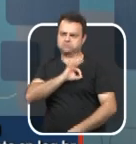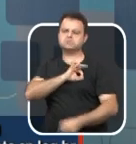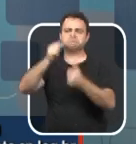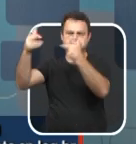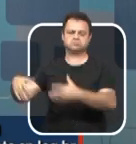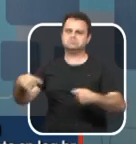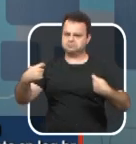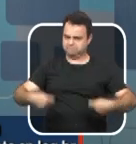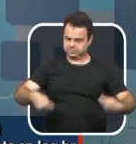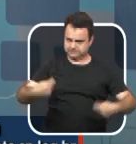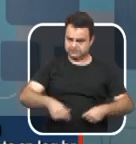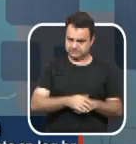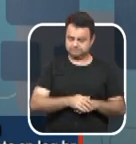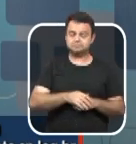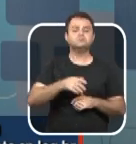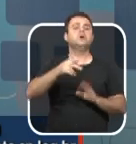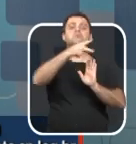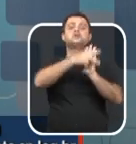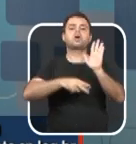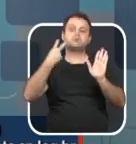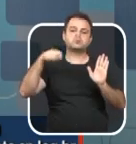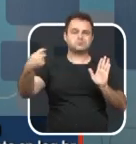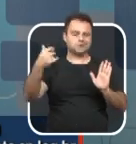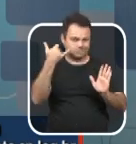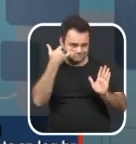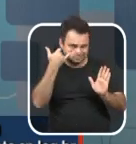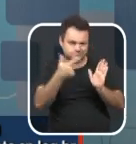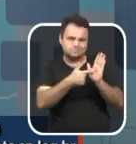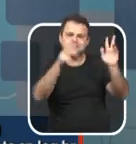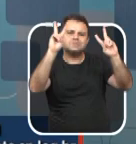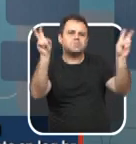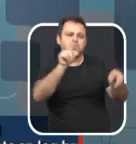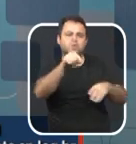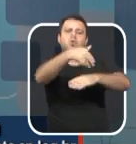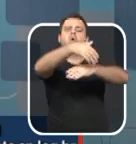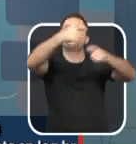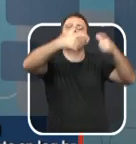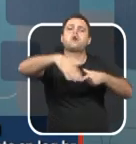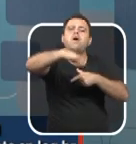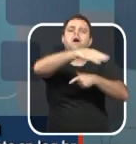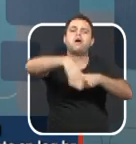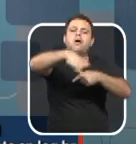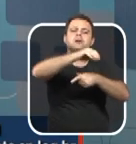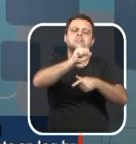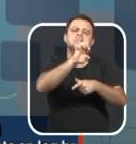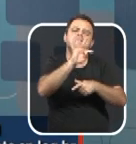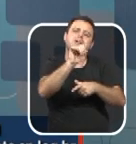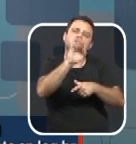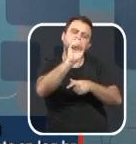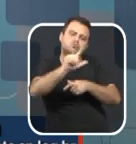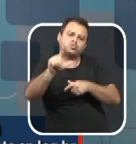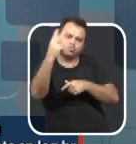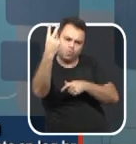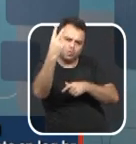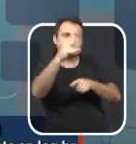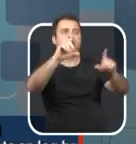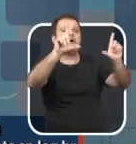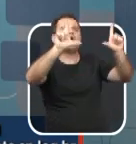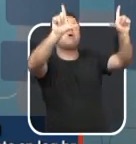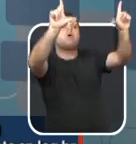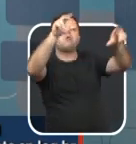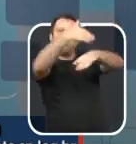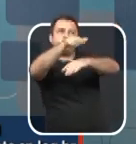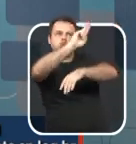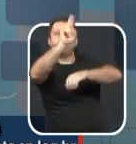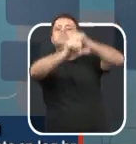animais assim como a matéria de Júlio Donizete que corrige denominação de via pública no loteamento Residencial 7 ou 2